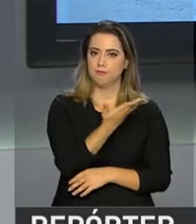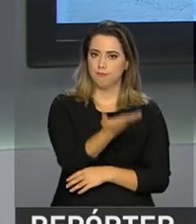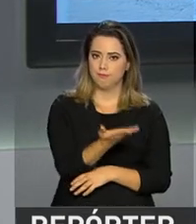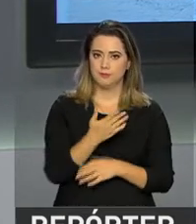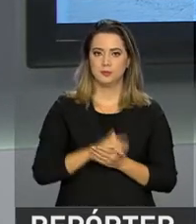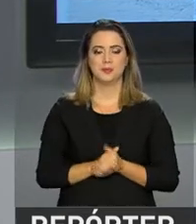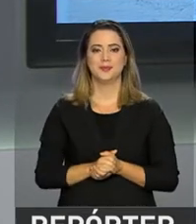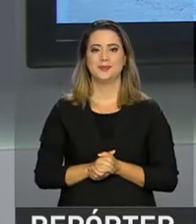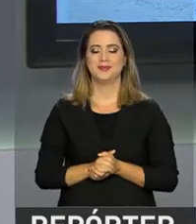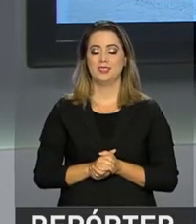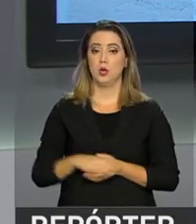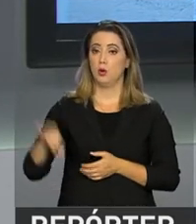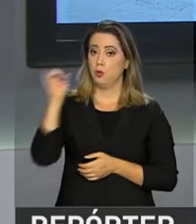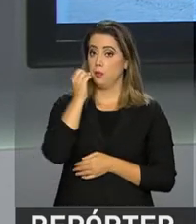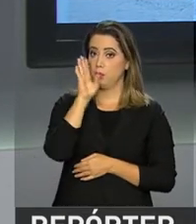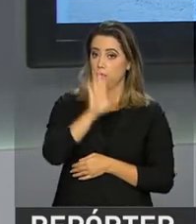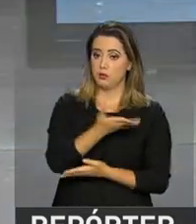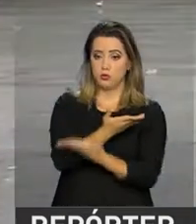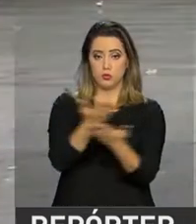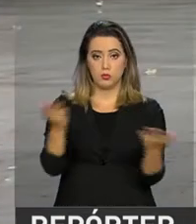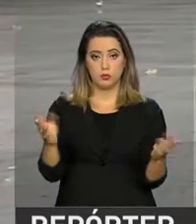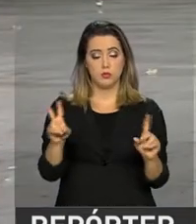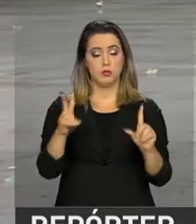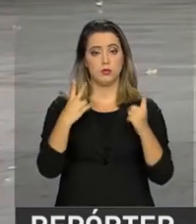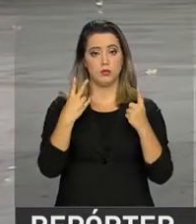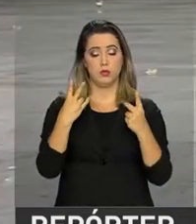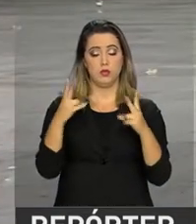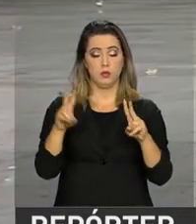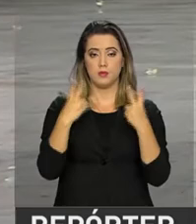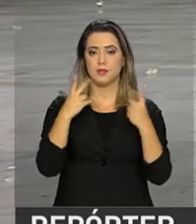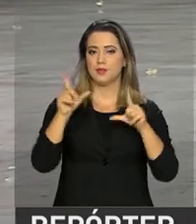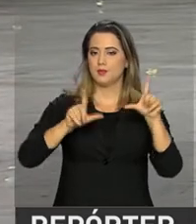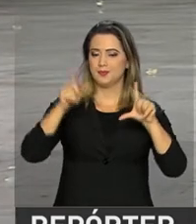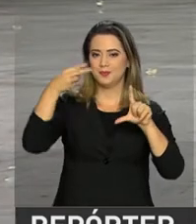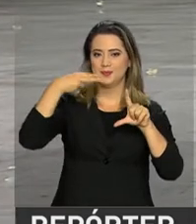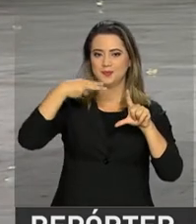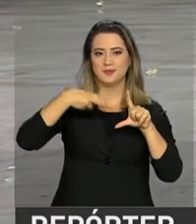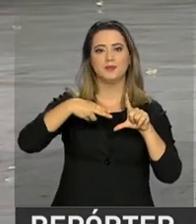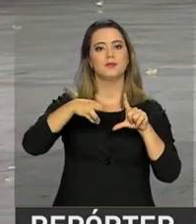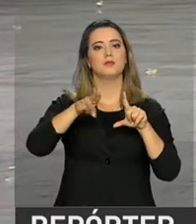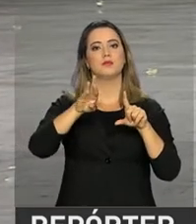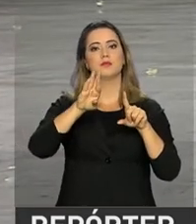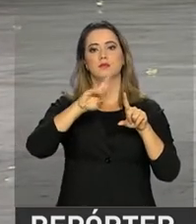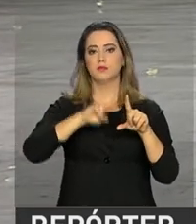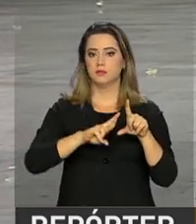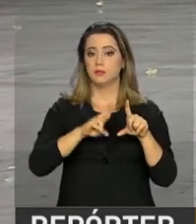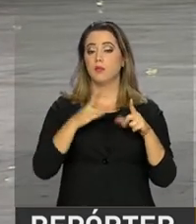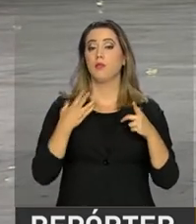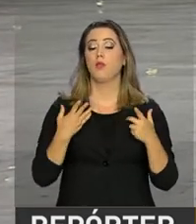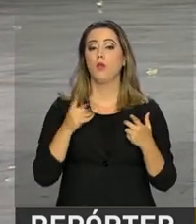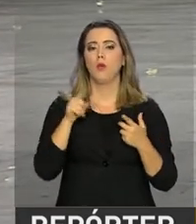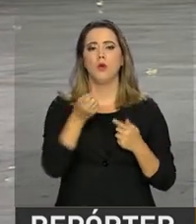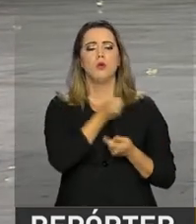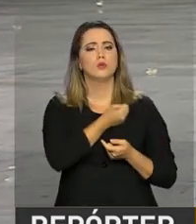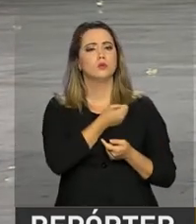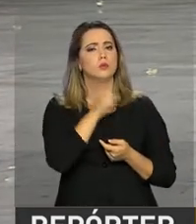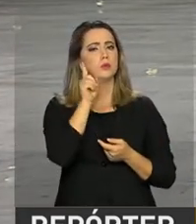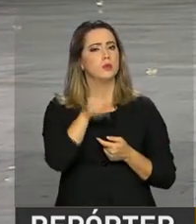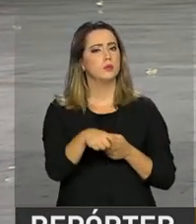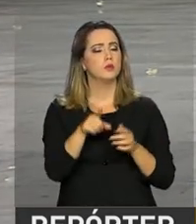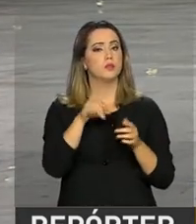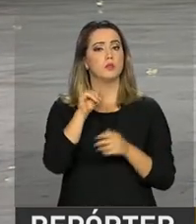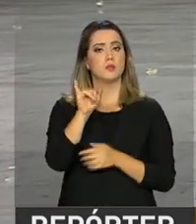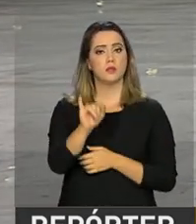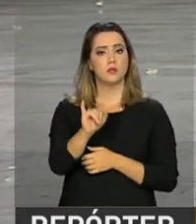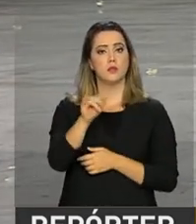você olha o roberto boa tarde boa tarde a todos que nos assistem na tv nbr e olha roberto os números são do instituto brasileiro